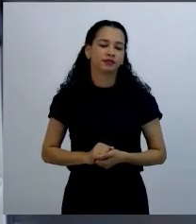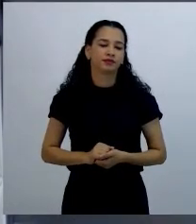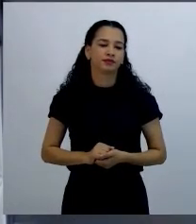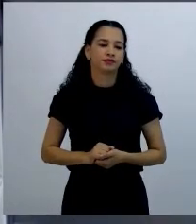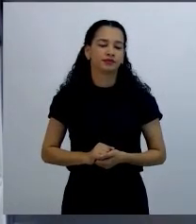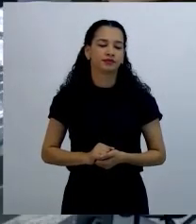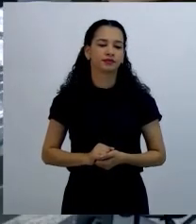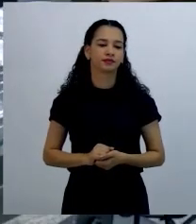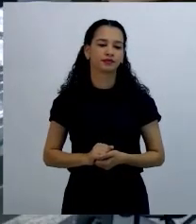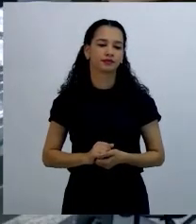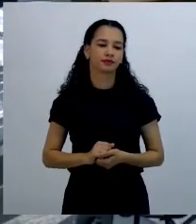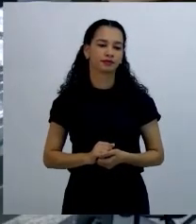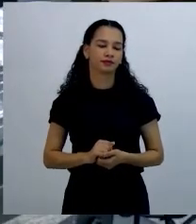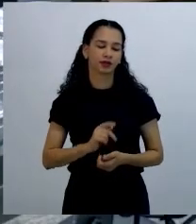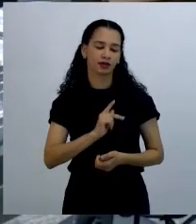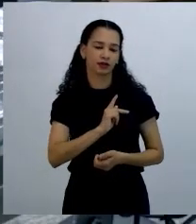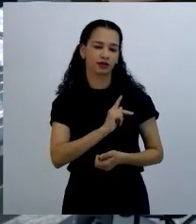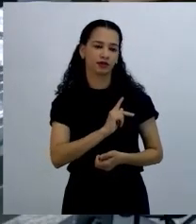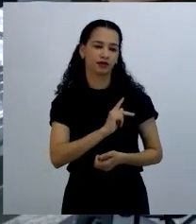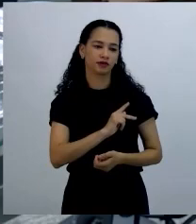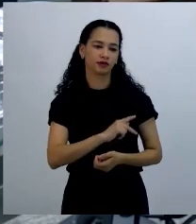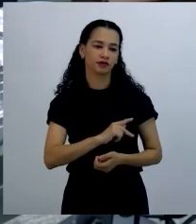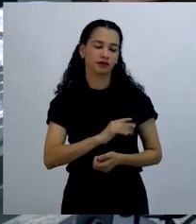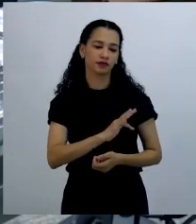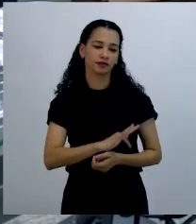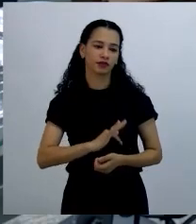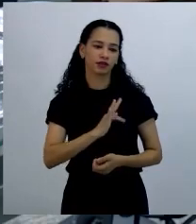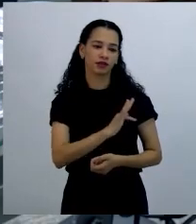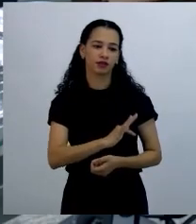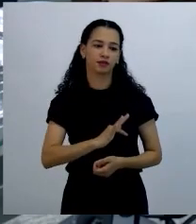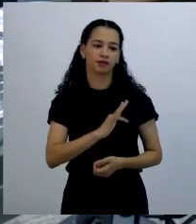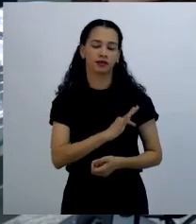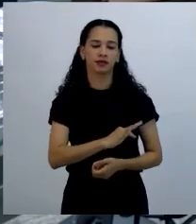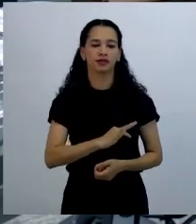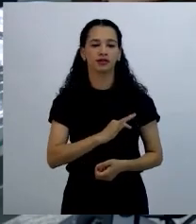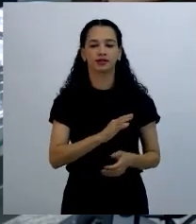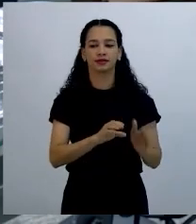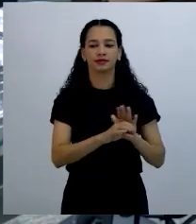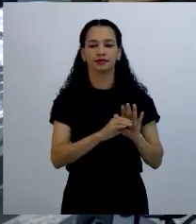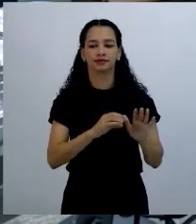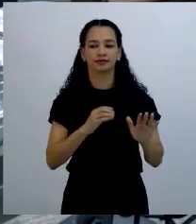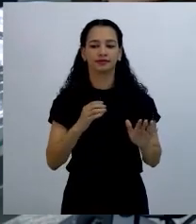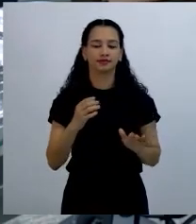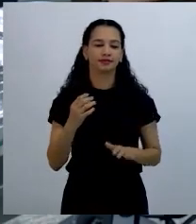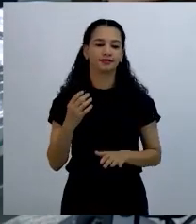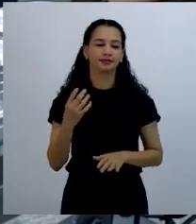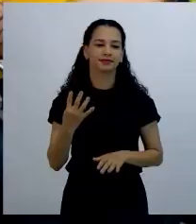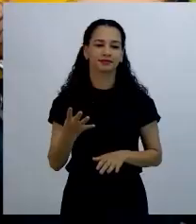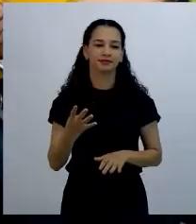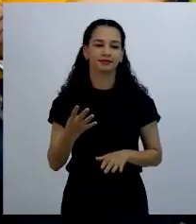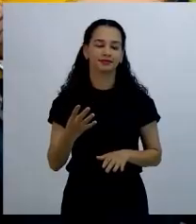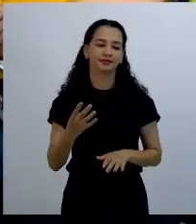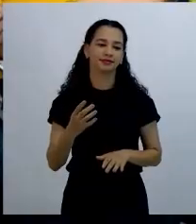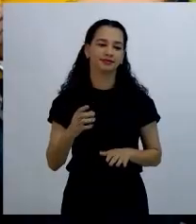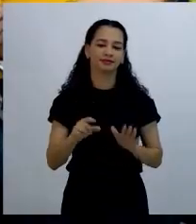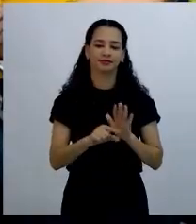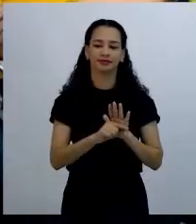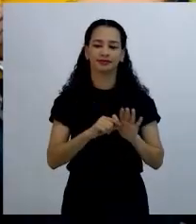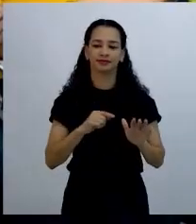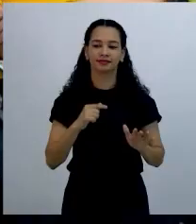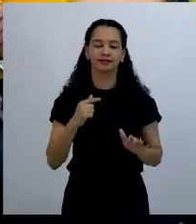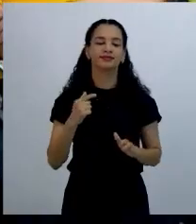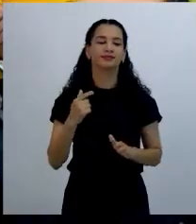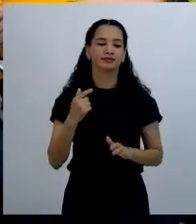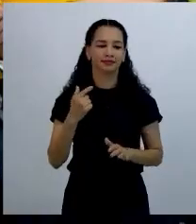para uma repreensão calma não brigue com eu só estou colocando na